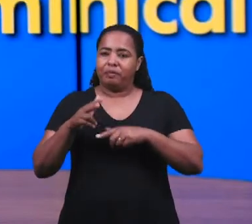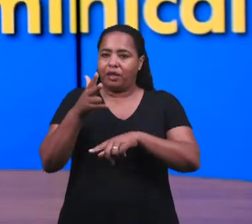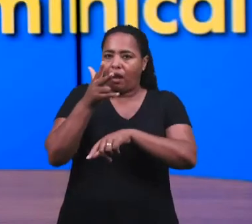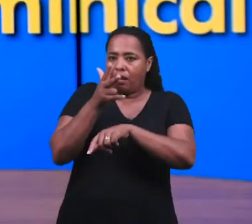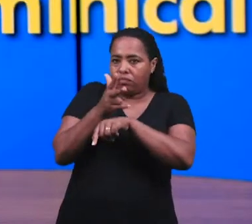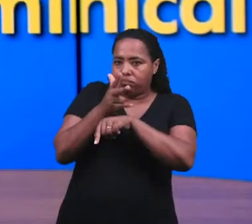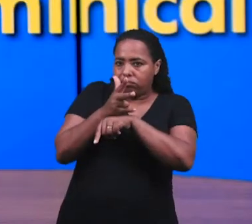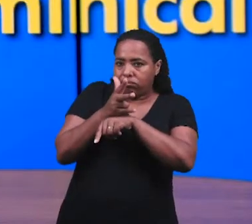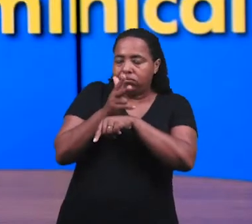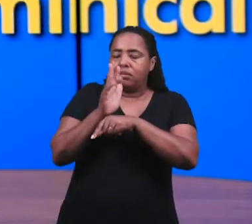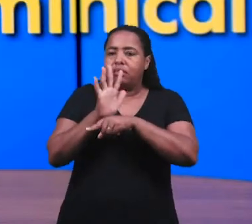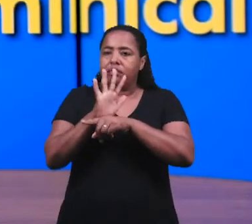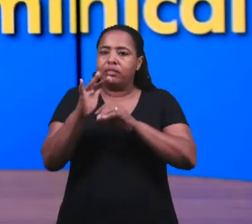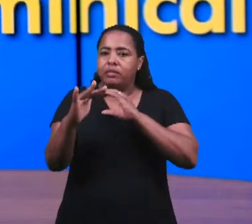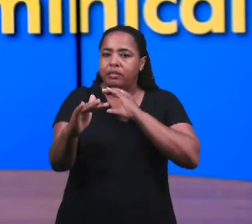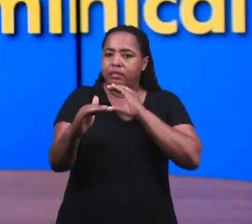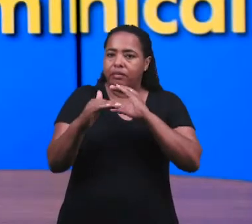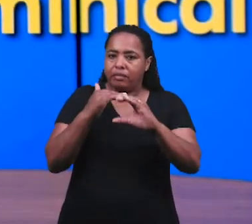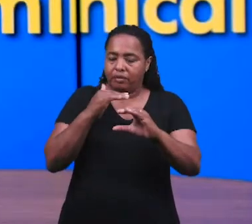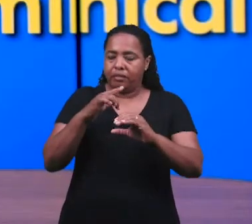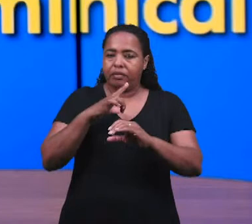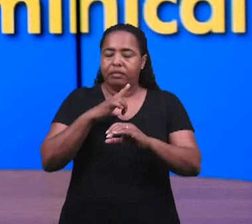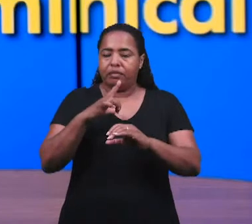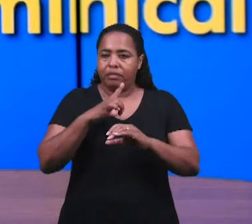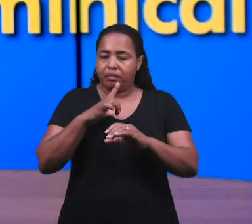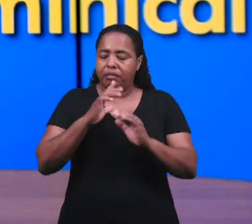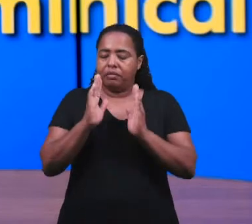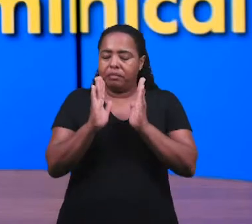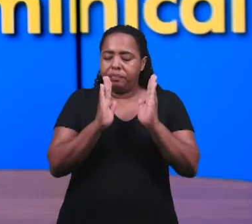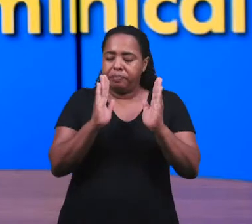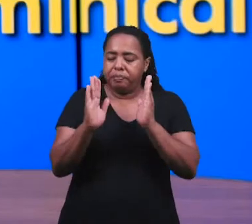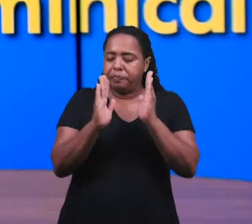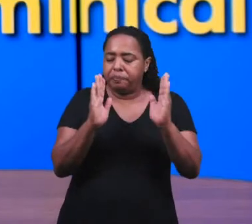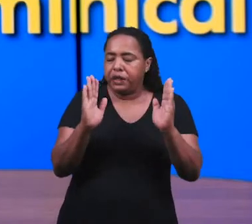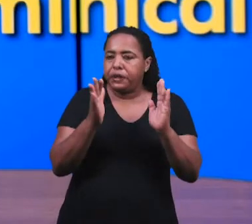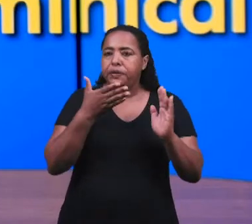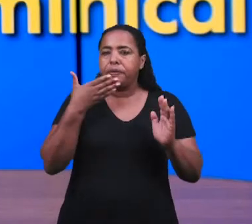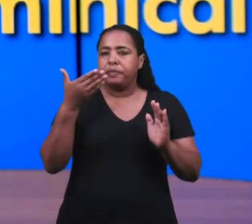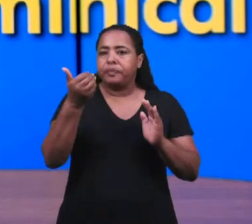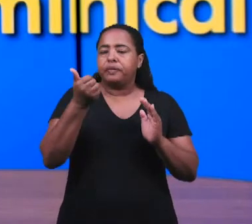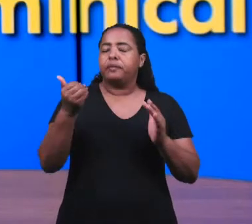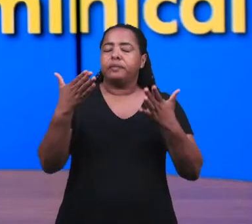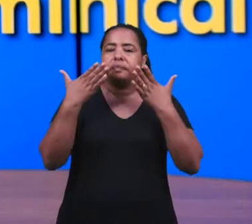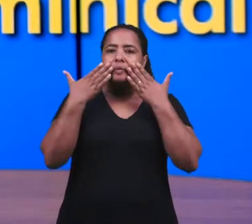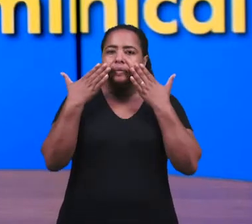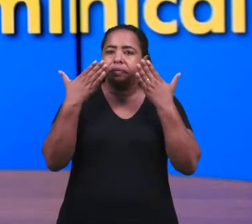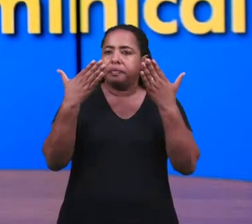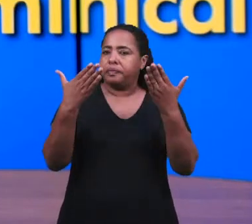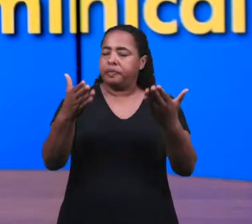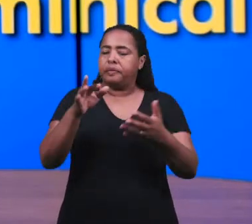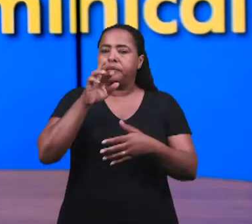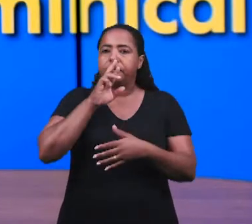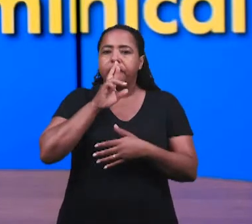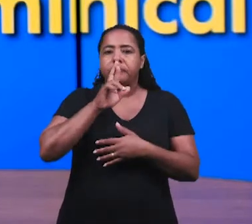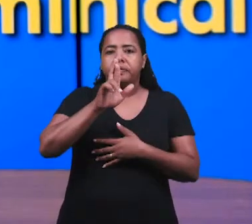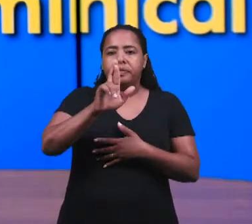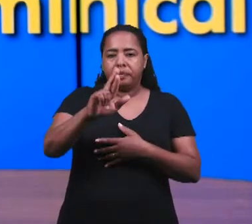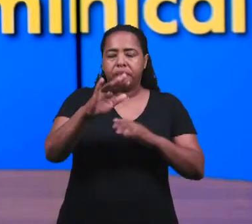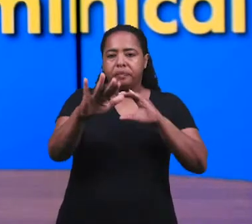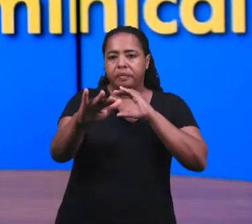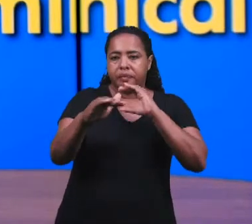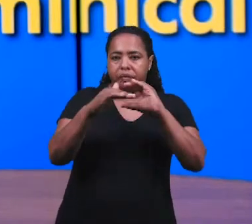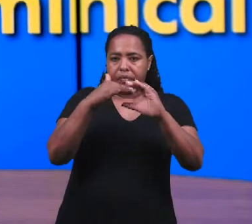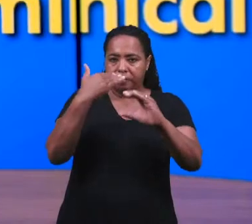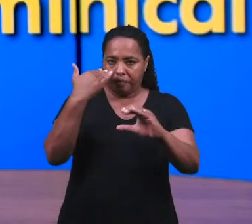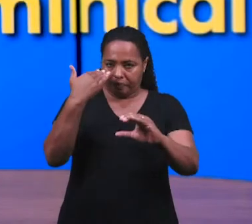que os irmãos enviam, onde nós temos um pouco mais de tempo para apresentar respostas que os irmãos